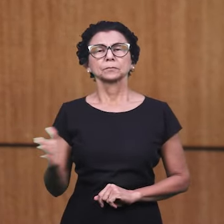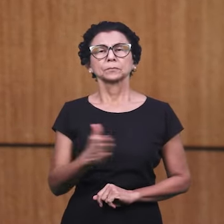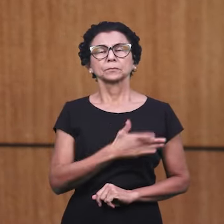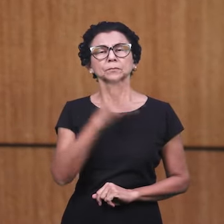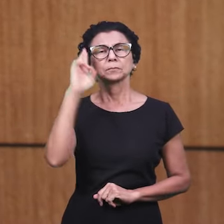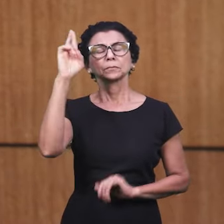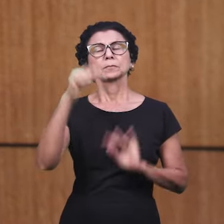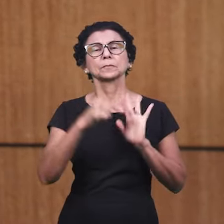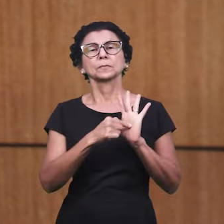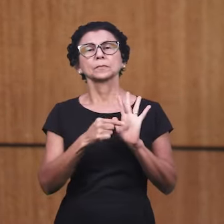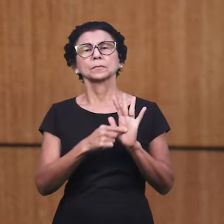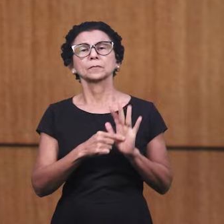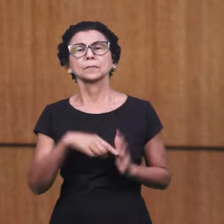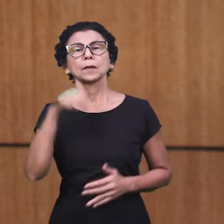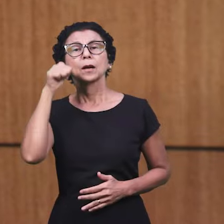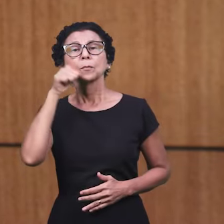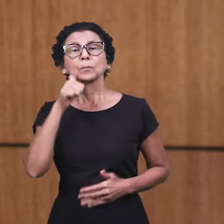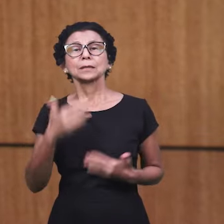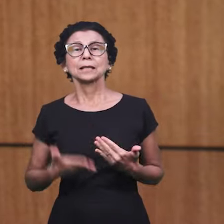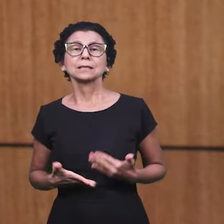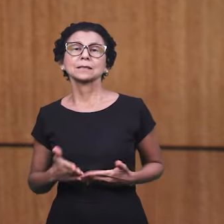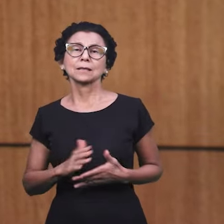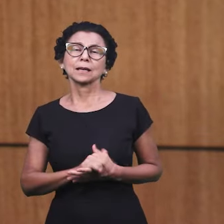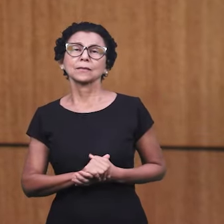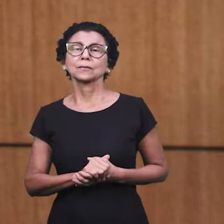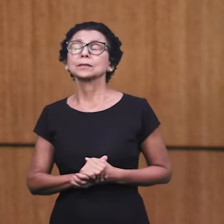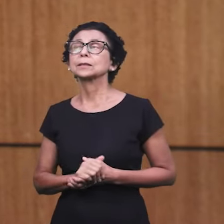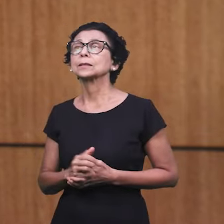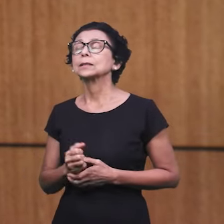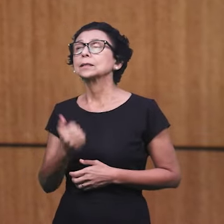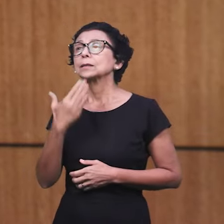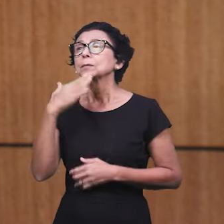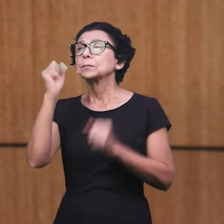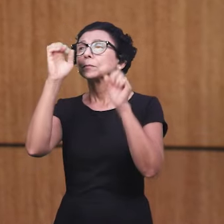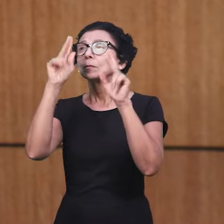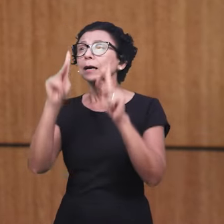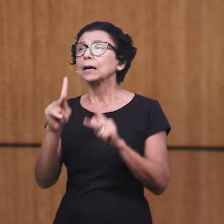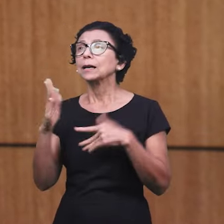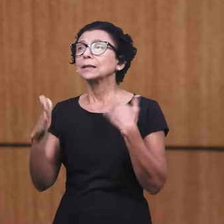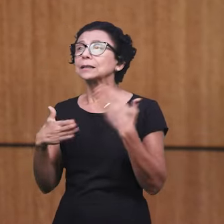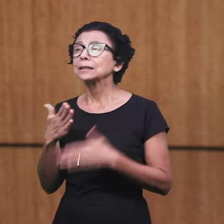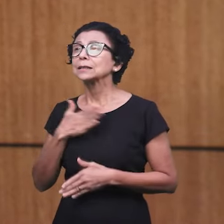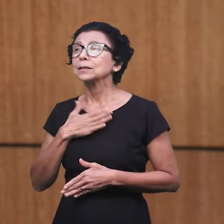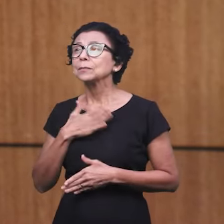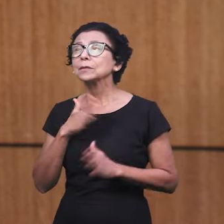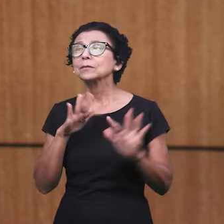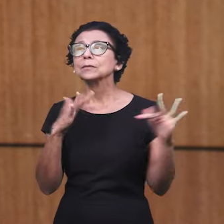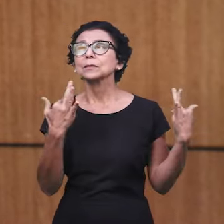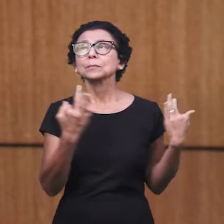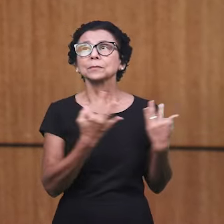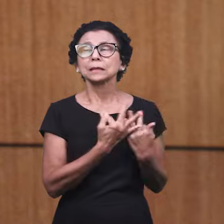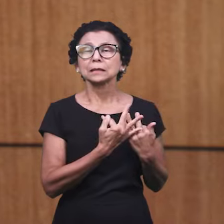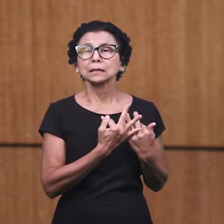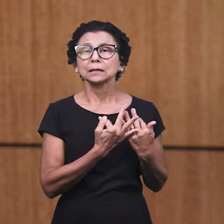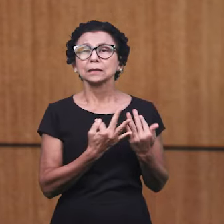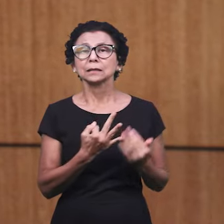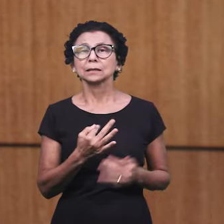mostrou uma serva que tem pedido uma bênção de paz e alegria para o seu lar. Essa serva tem 3